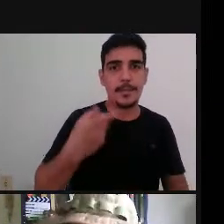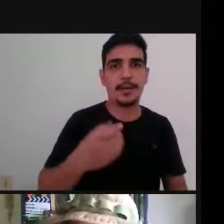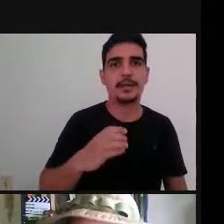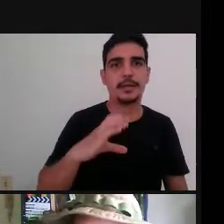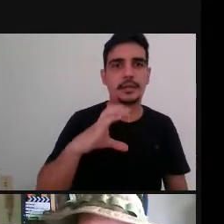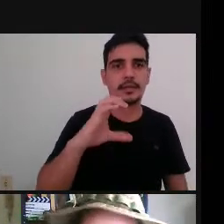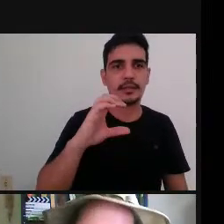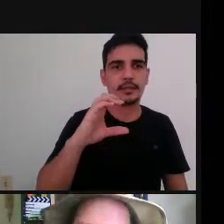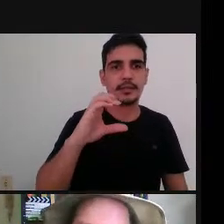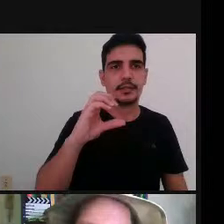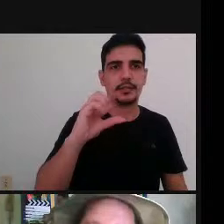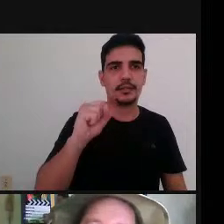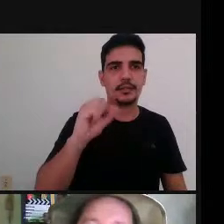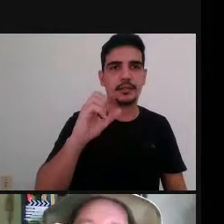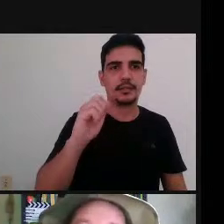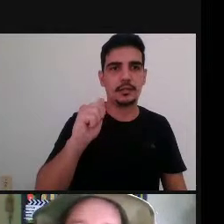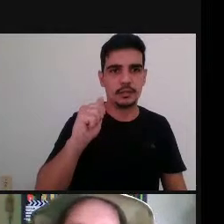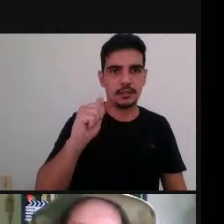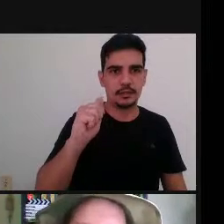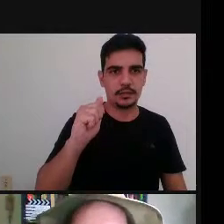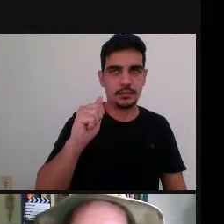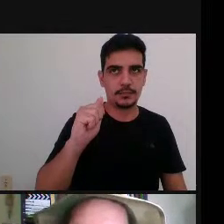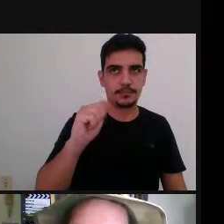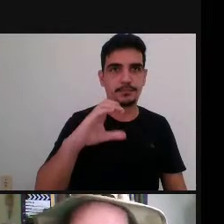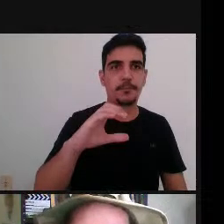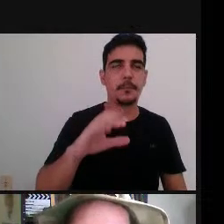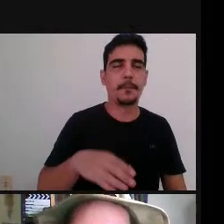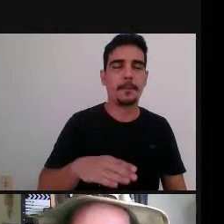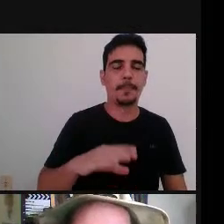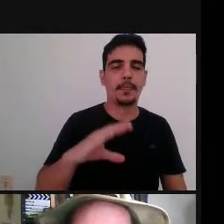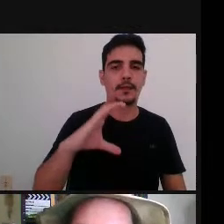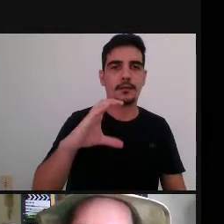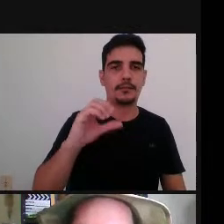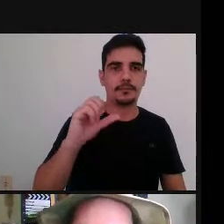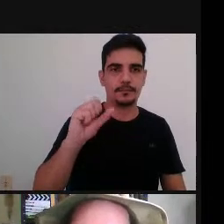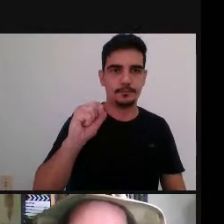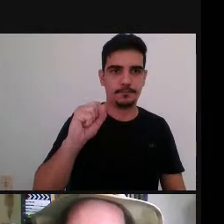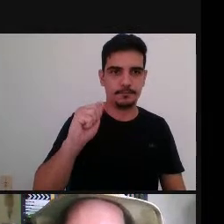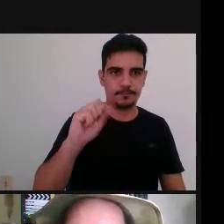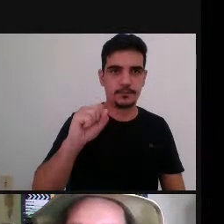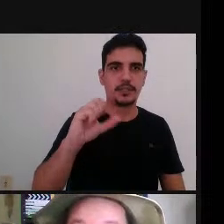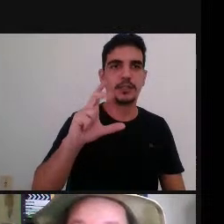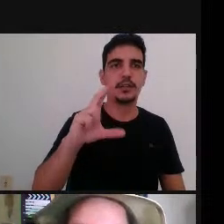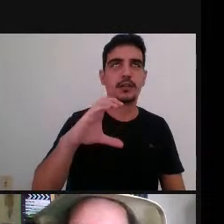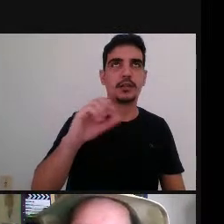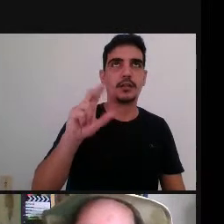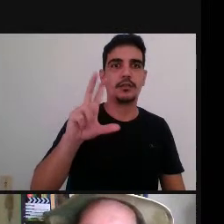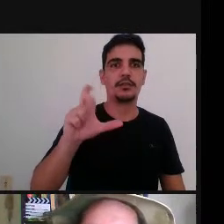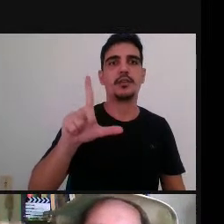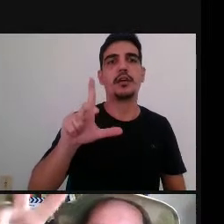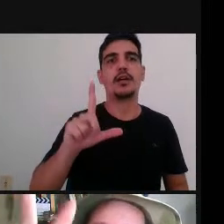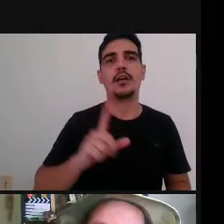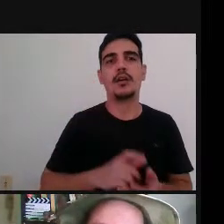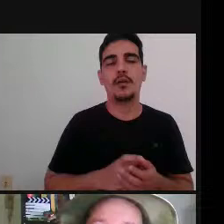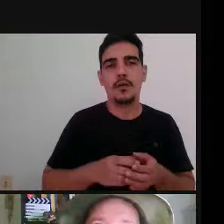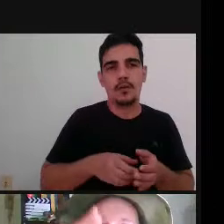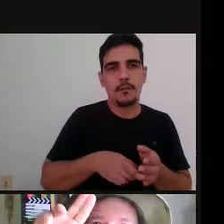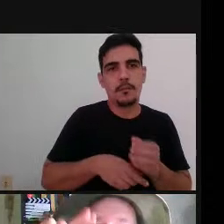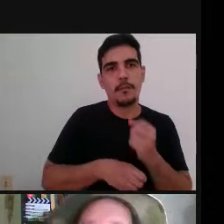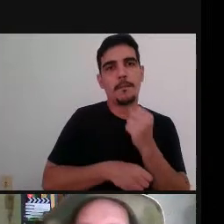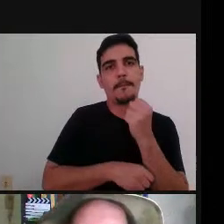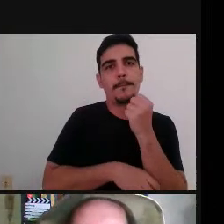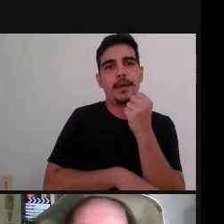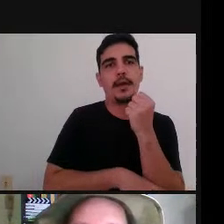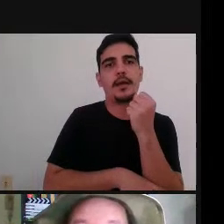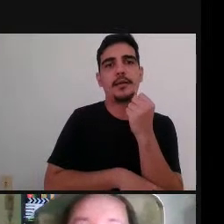aqui fácil, né, a fosseta L'Oréal, como vocês podem ver aqui na seta, a língua bífida, e ela coloca a língua